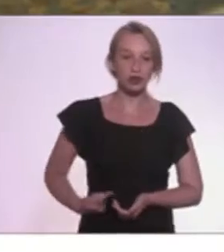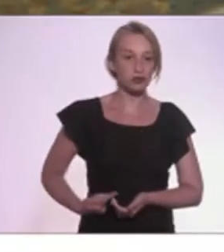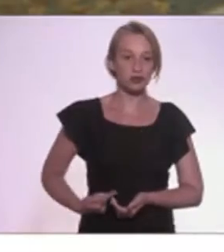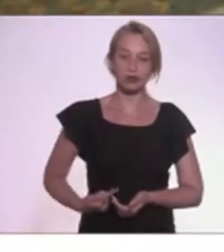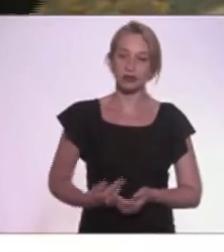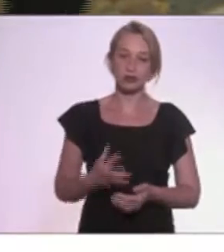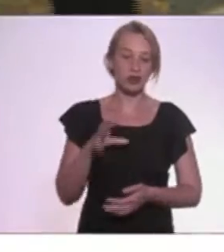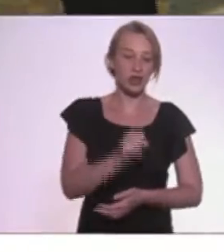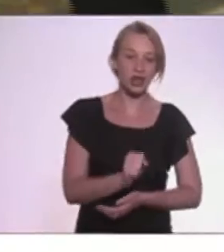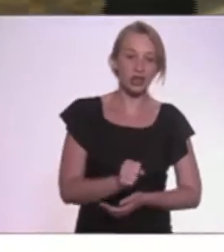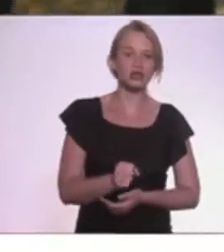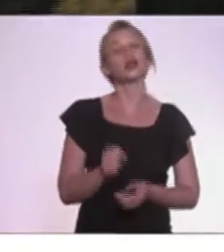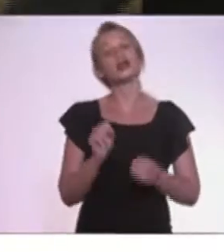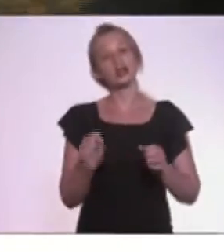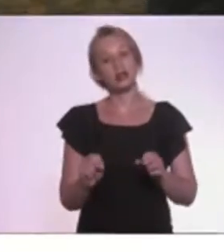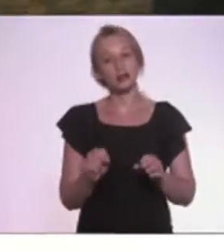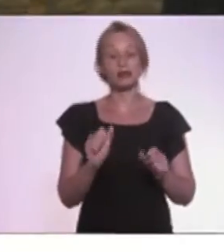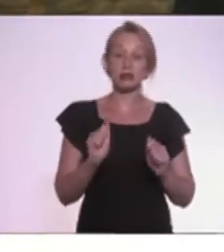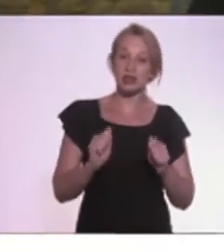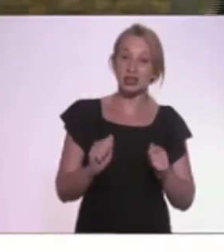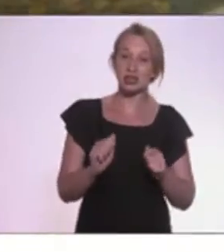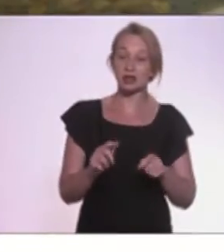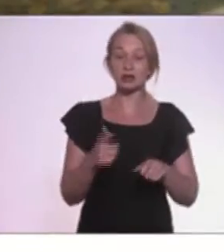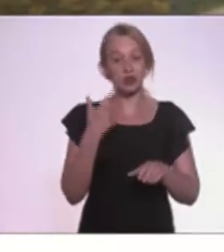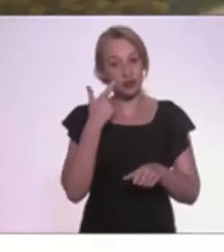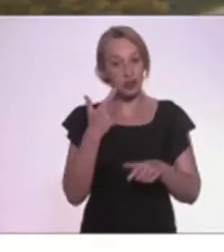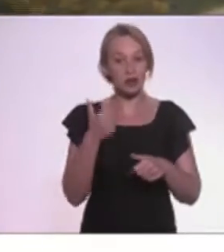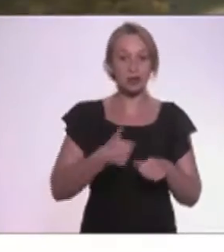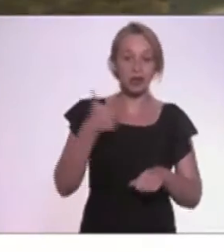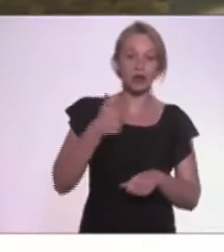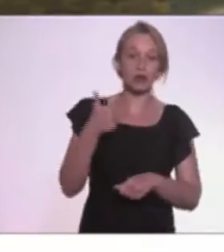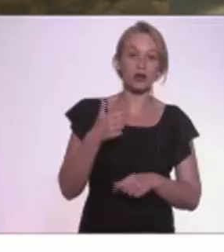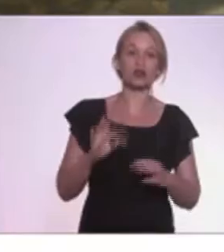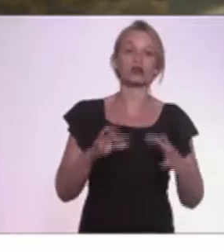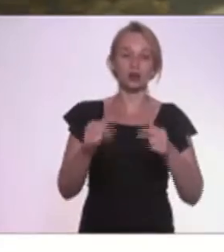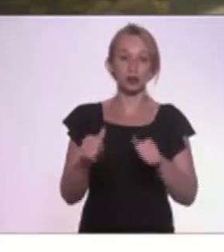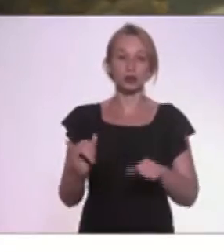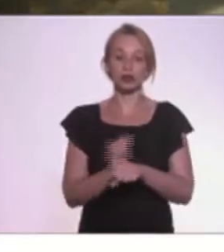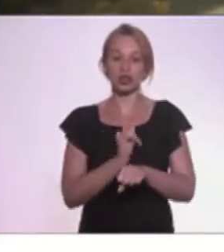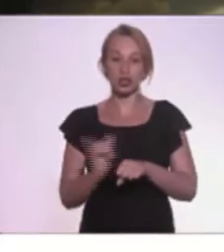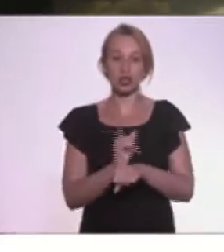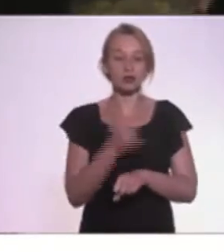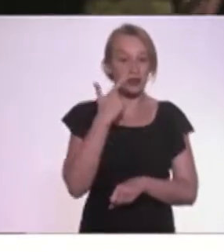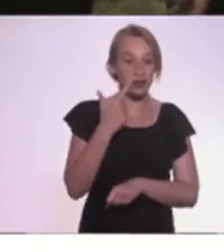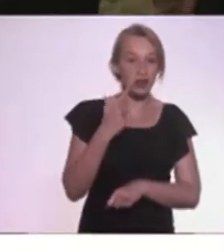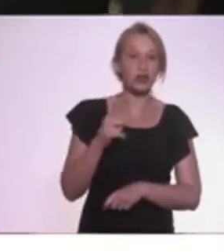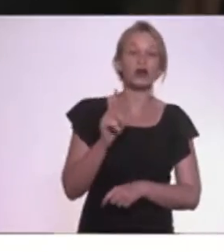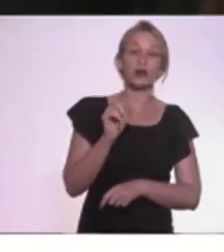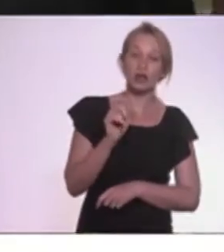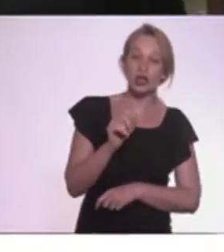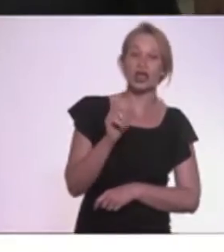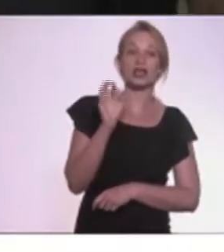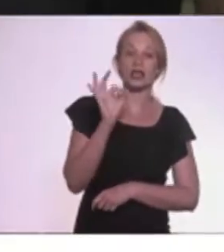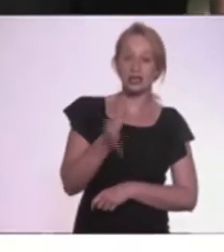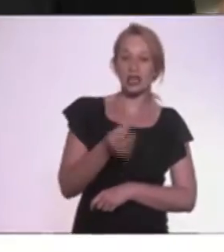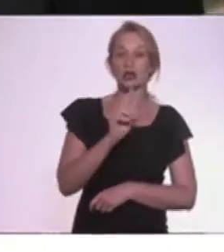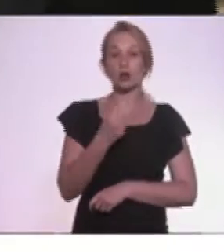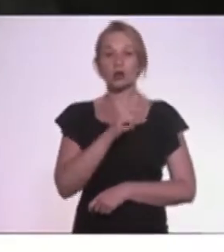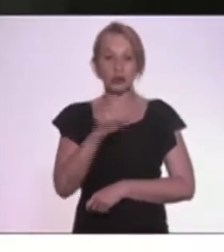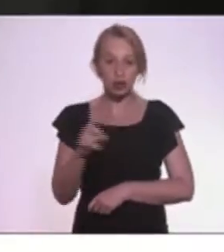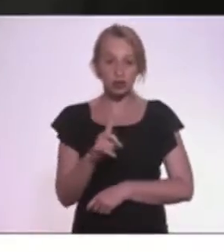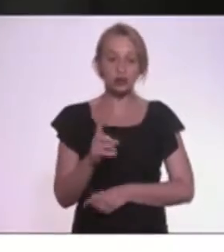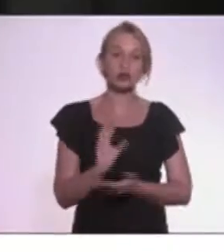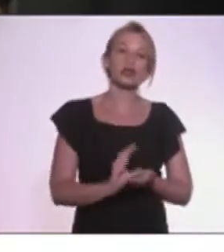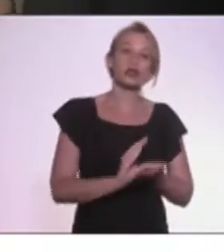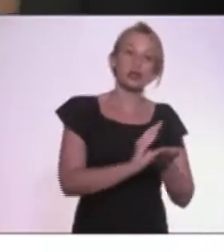Então, a gente tem que ponderar bem as pautas, na verdade, para a gente verificar aquilo que é correto ou não em relação à aplicação dos